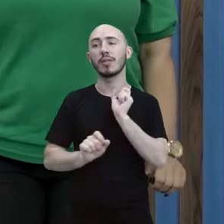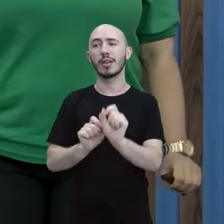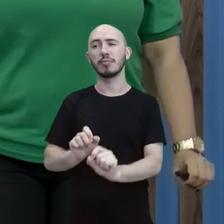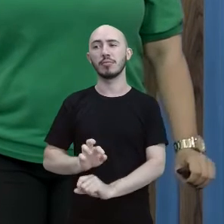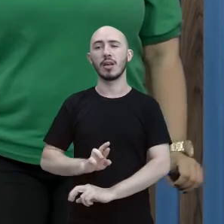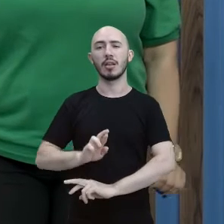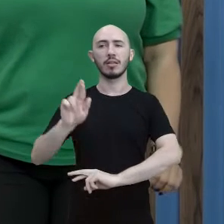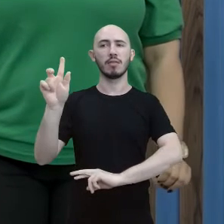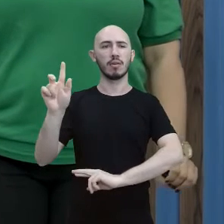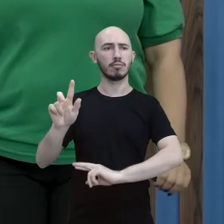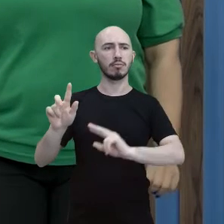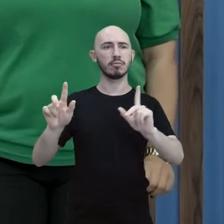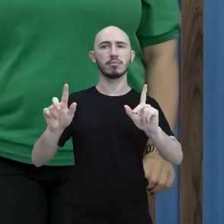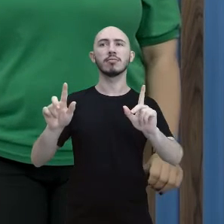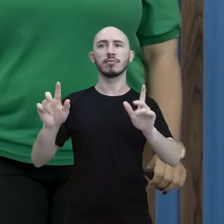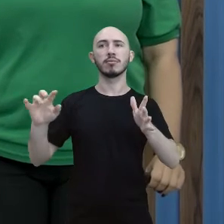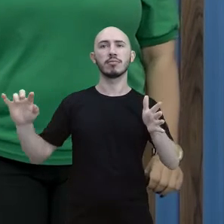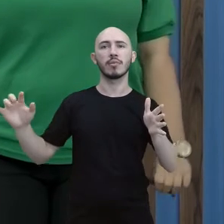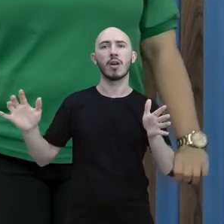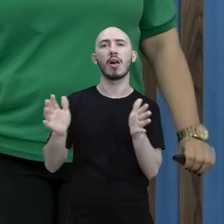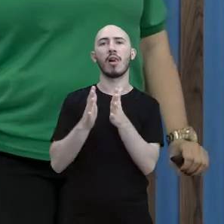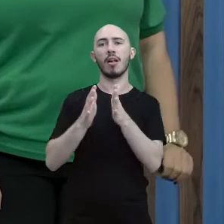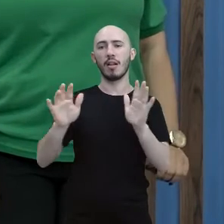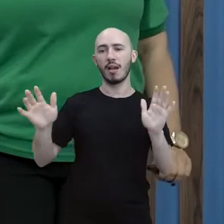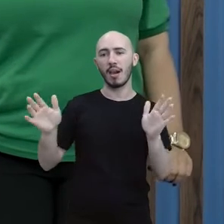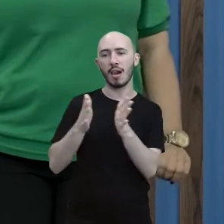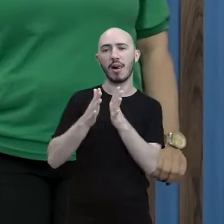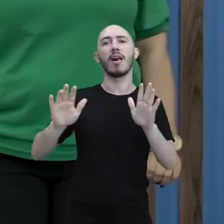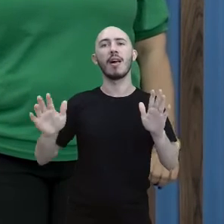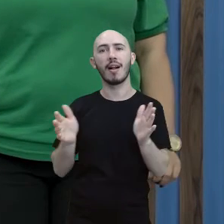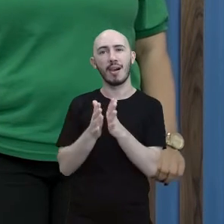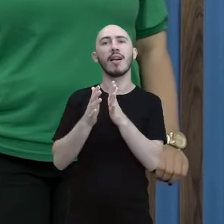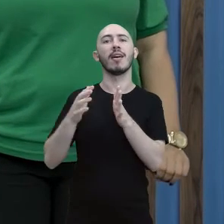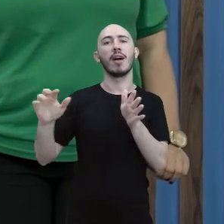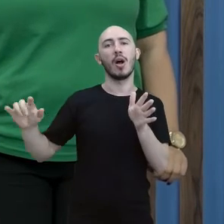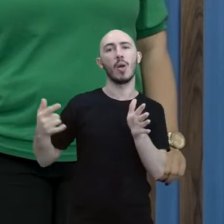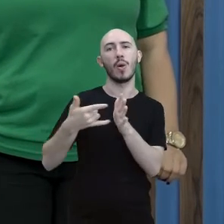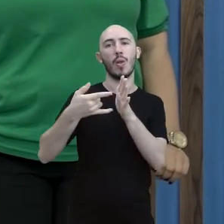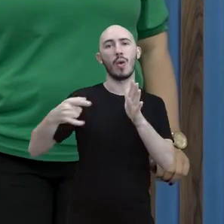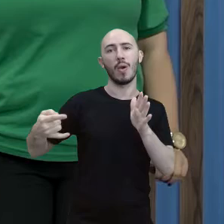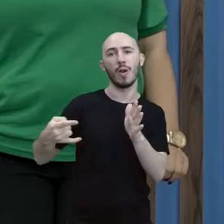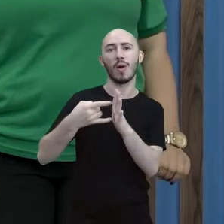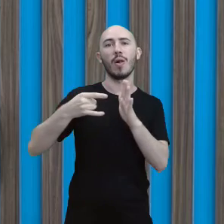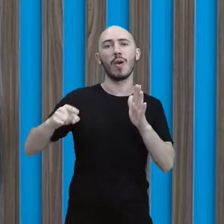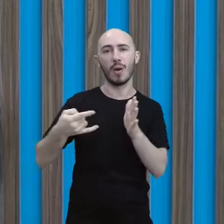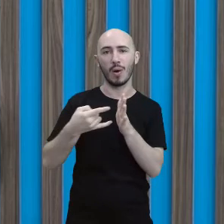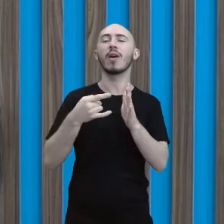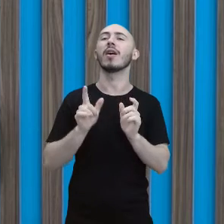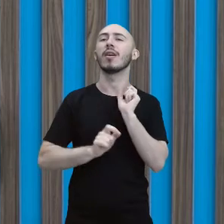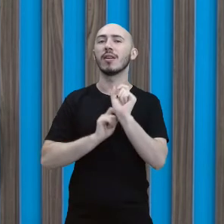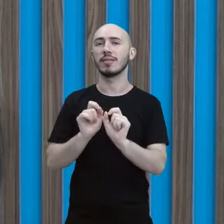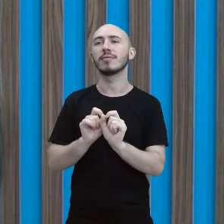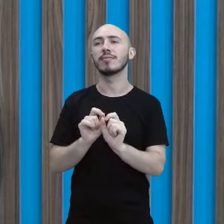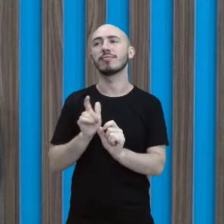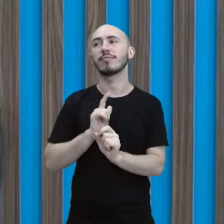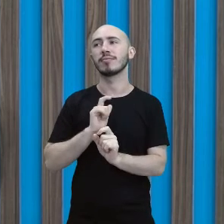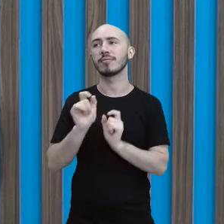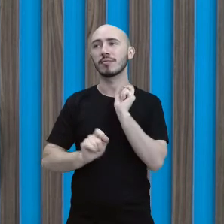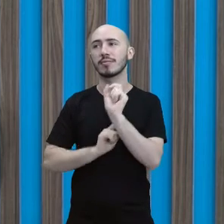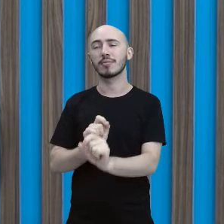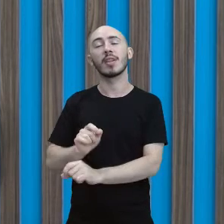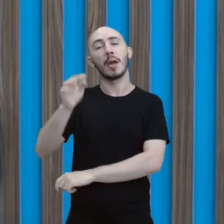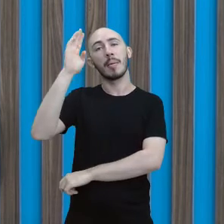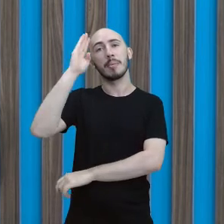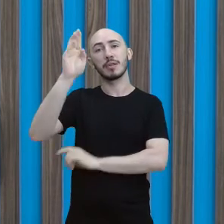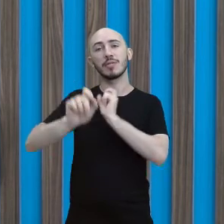se atraem. Já ouviram falar disso? Já ouviram, professora, falar disso? Sim. Muitas vezes, né? Exatamente. Principalmente quando é que